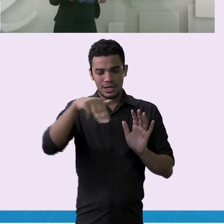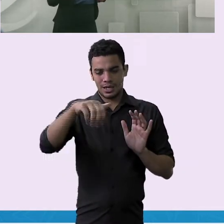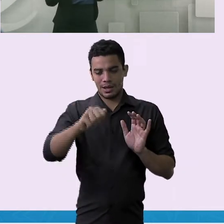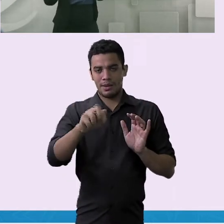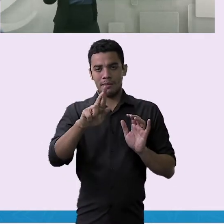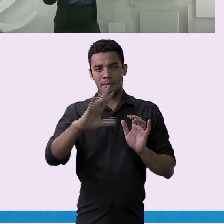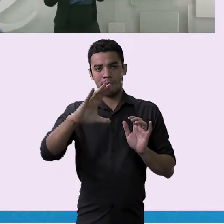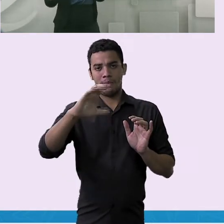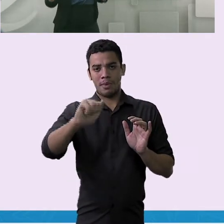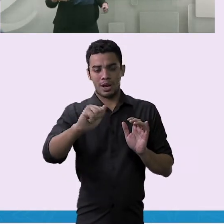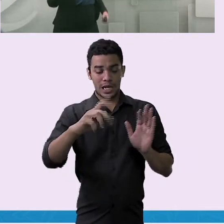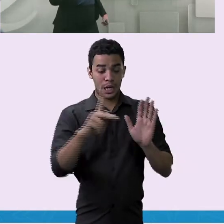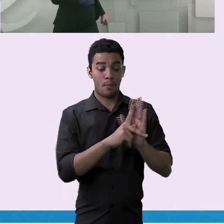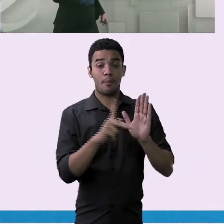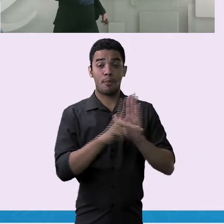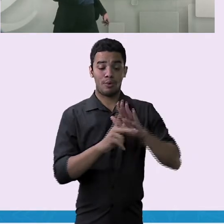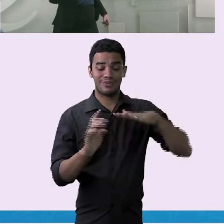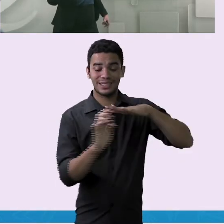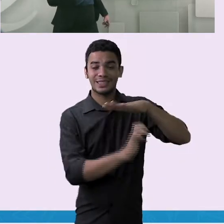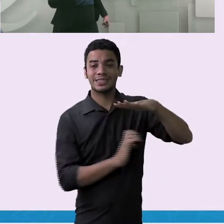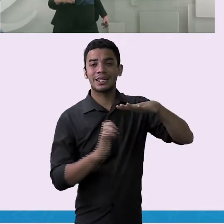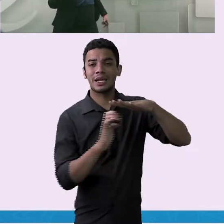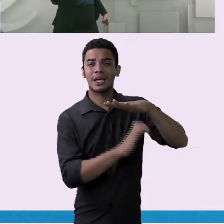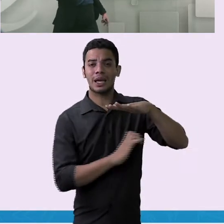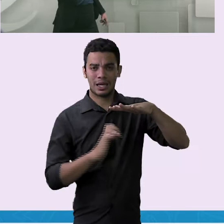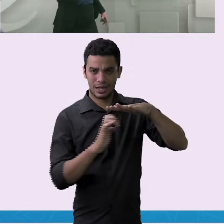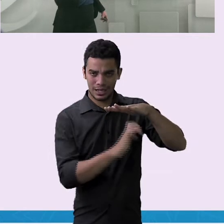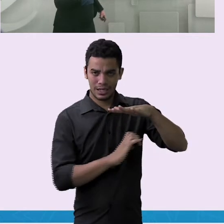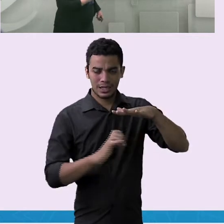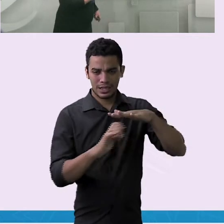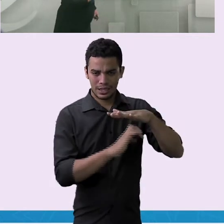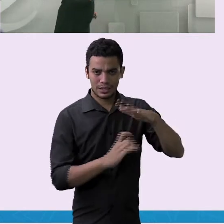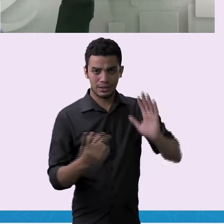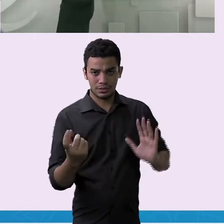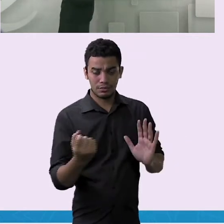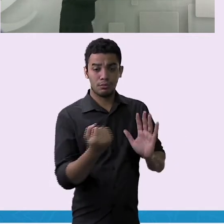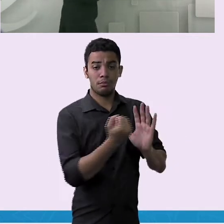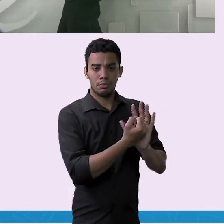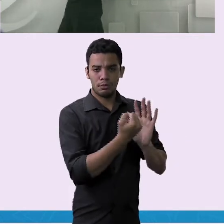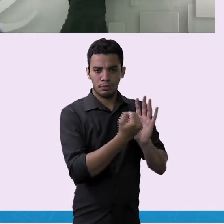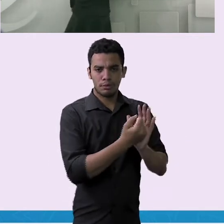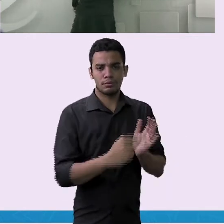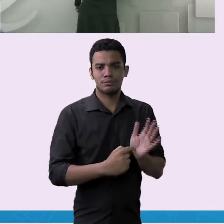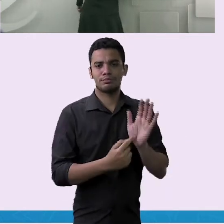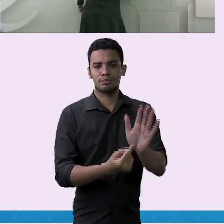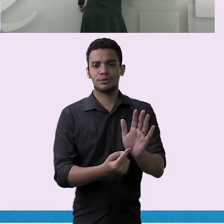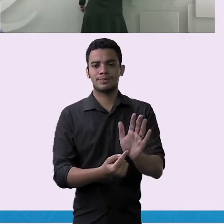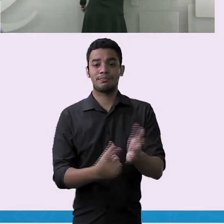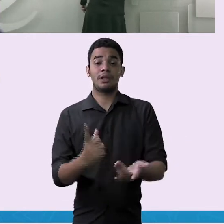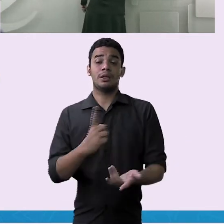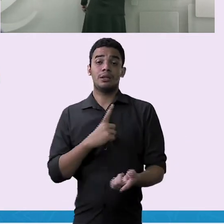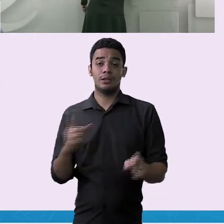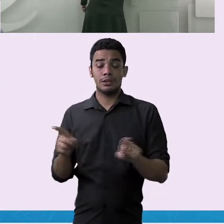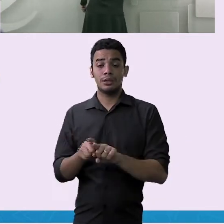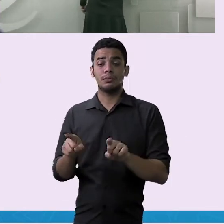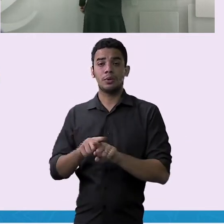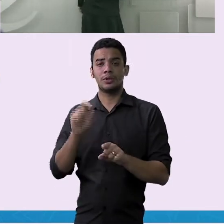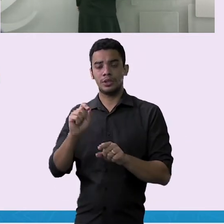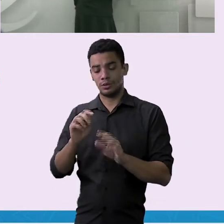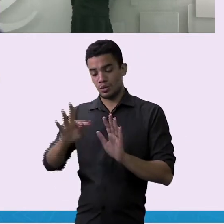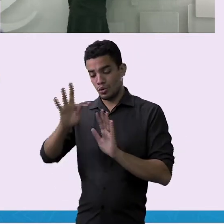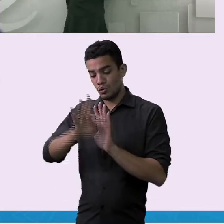falam das empresas que estão por trás daquele produto. Texto de